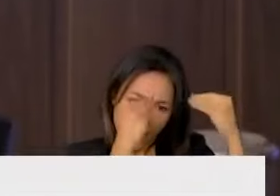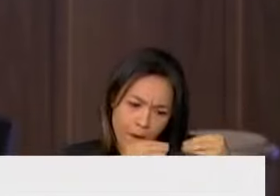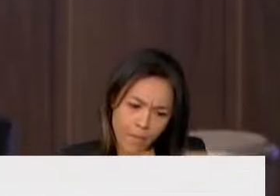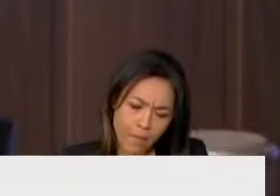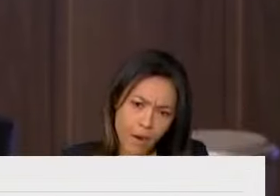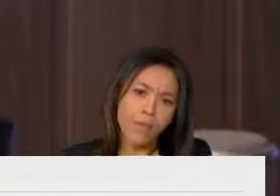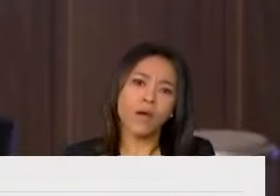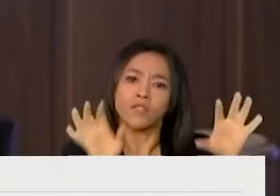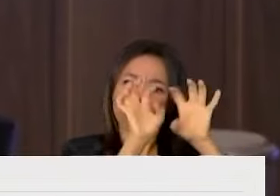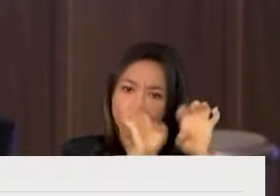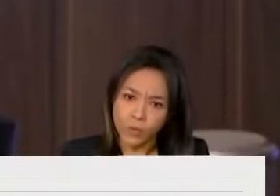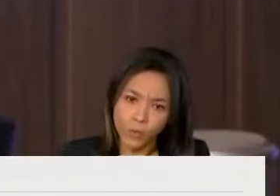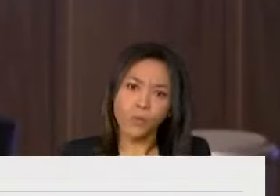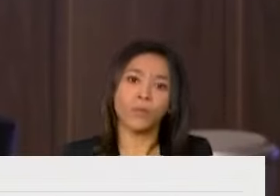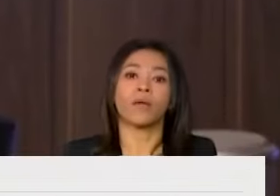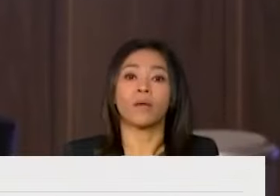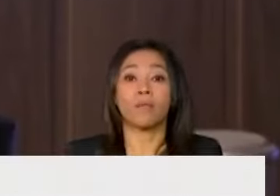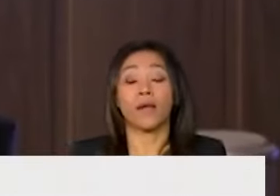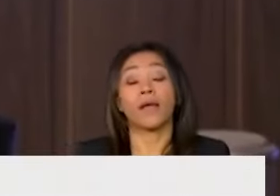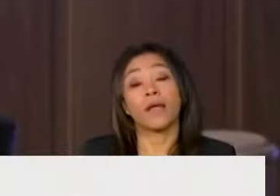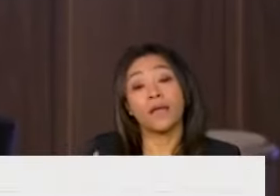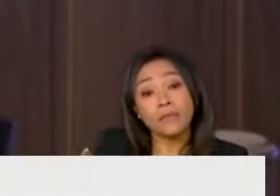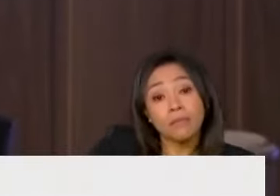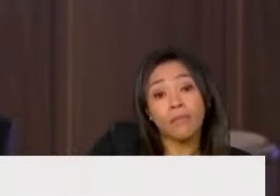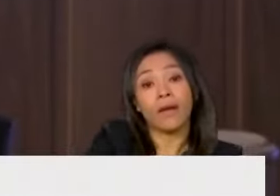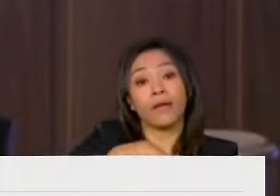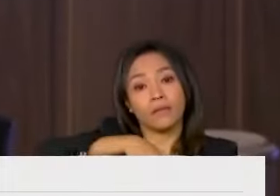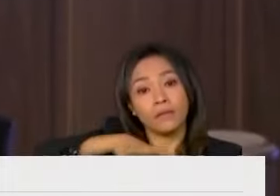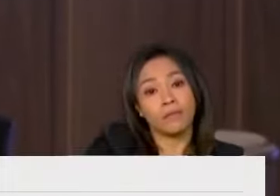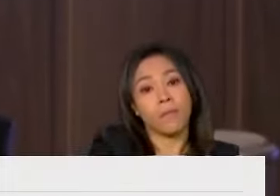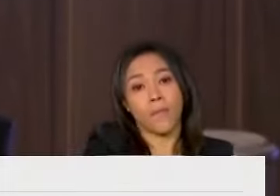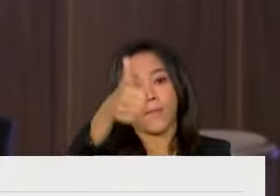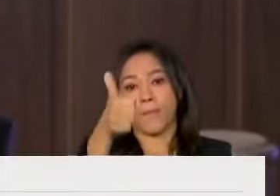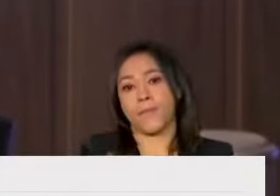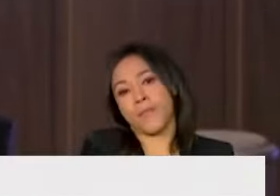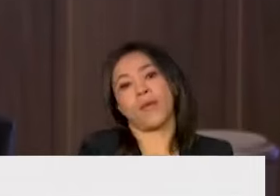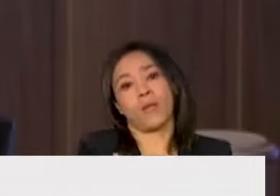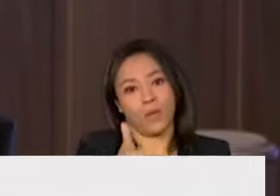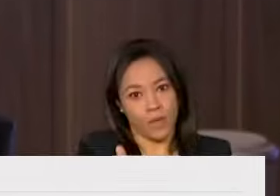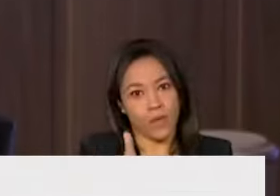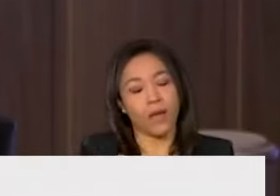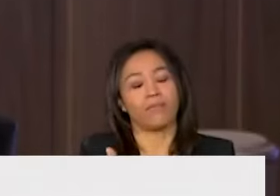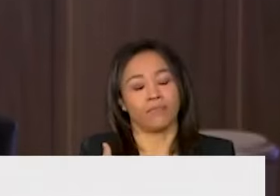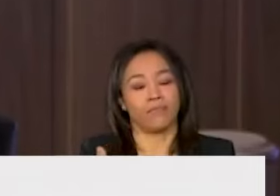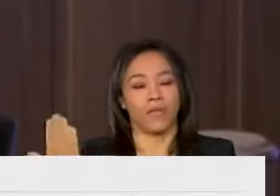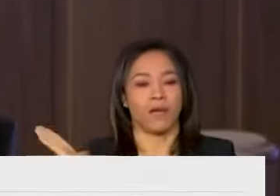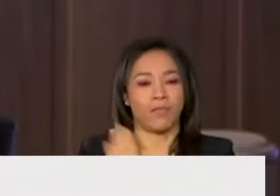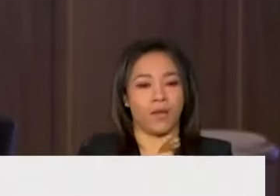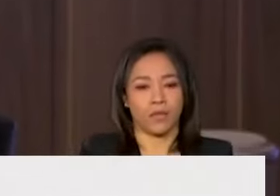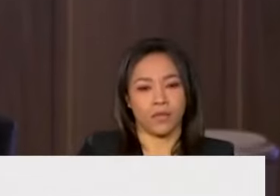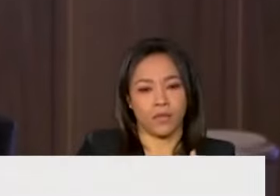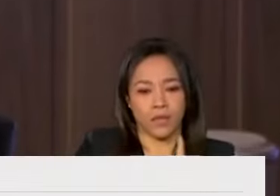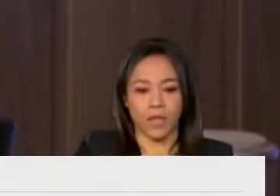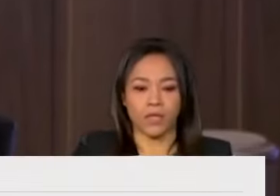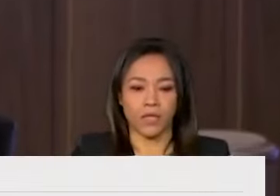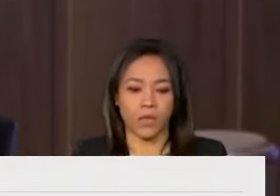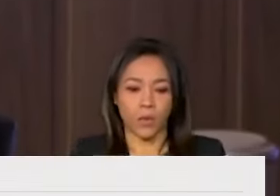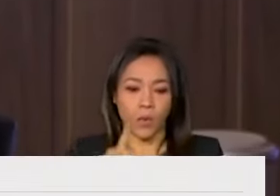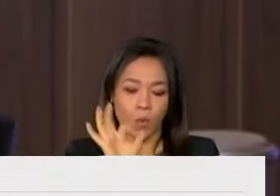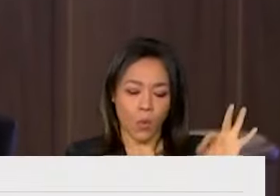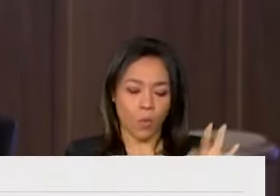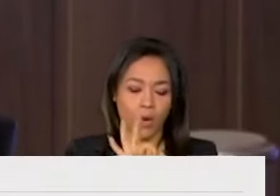reestruturar este país para melhorar ainda e qualificar ainda mais a resposta às pessoas. Então, o Plano Nacional é um